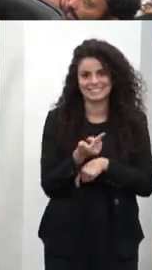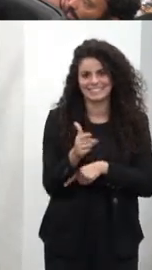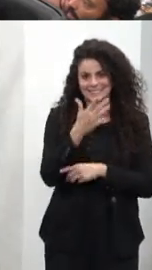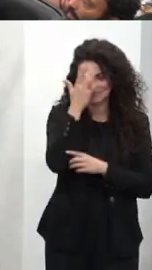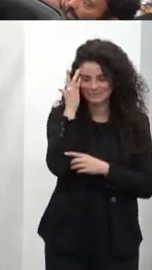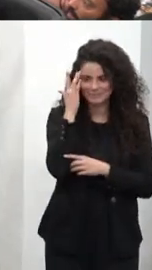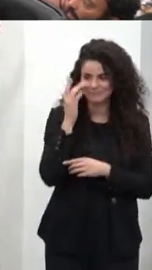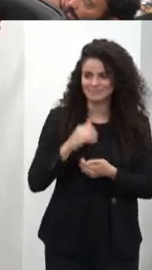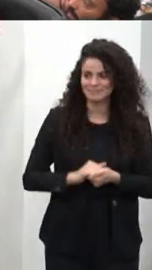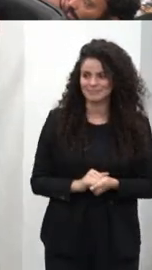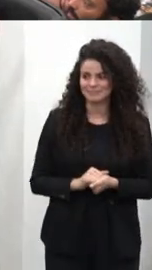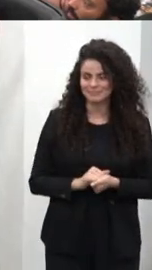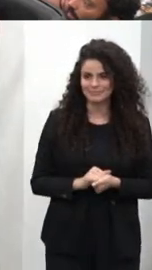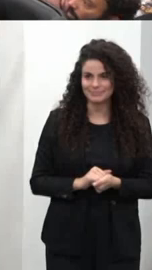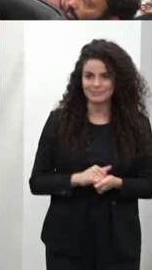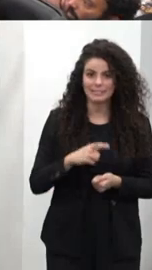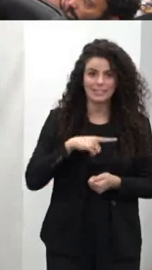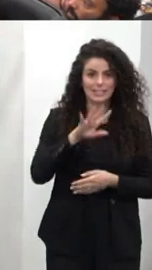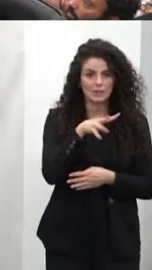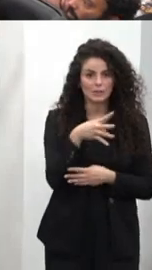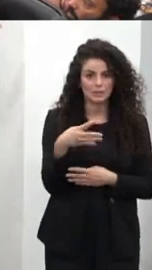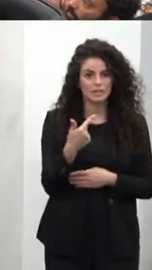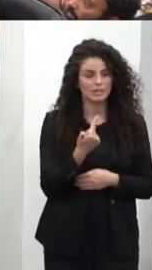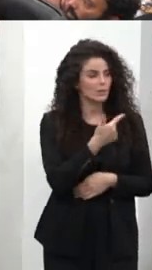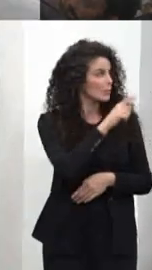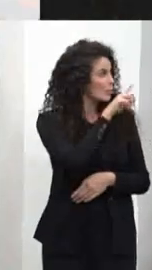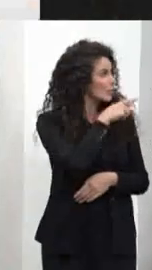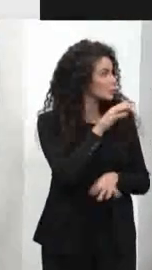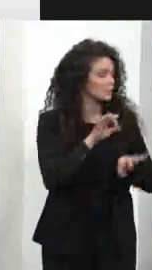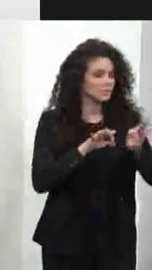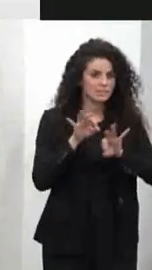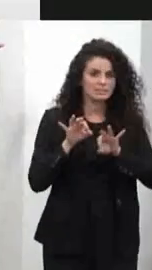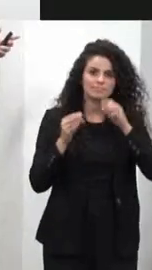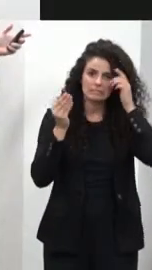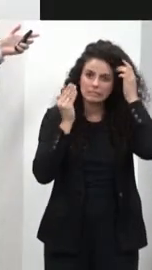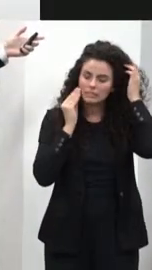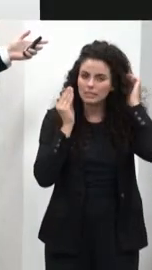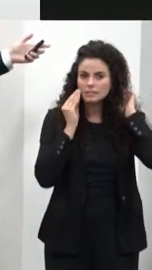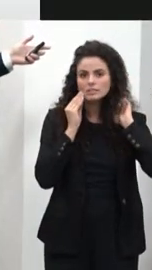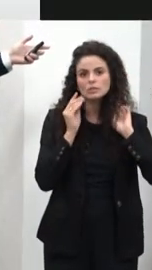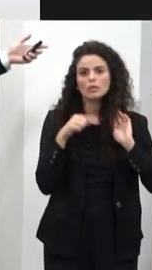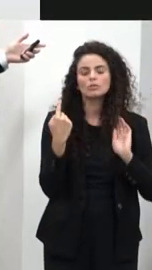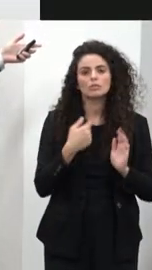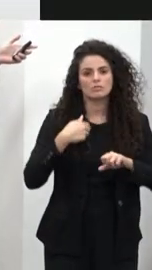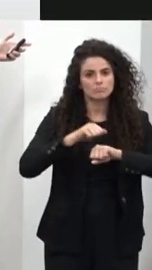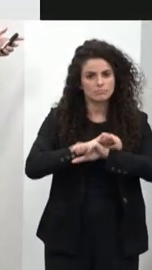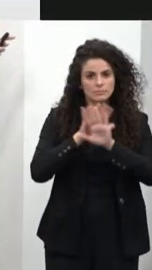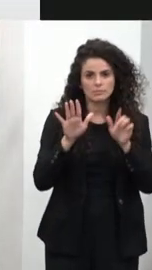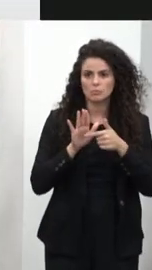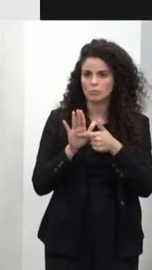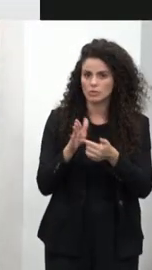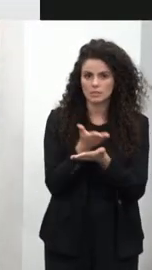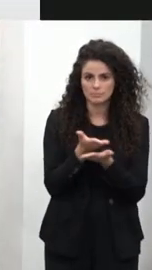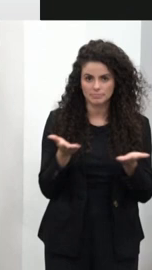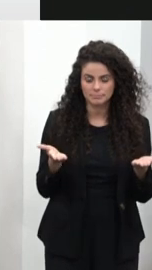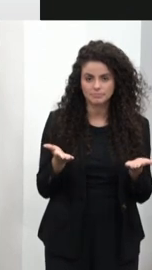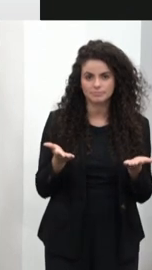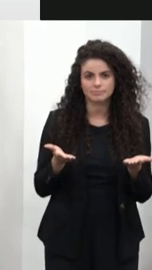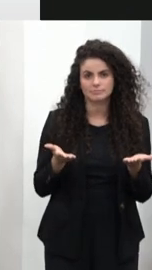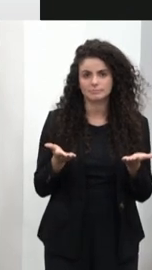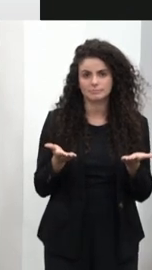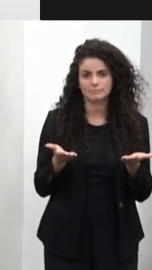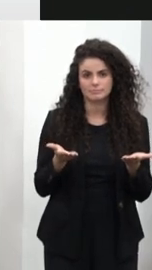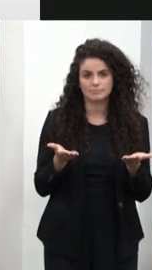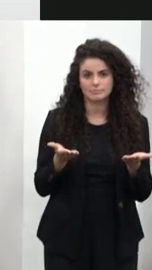tá aí o restante do cronograma tá a gente tentou a maior transparência aqui para os senhores então eu não eu